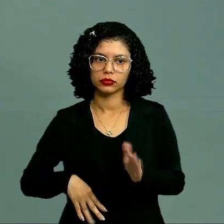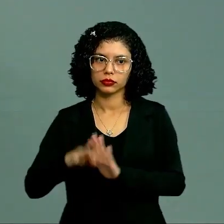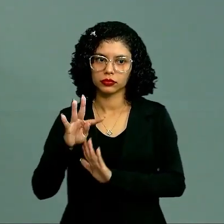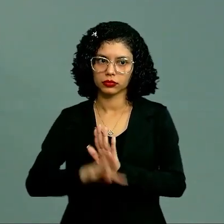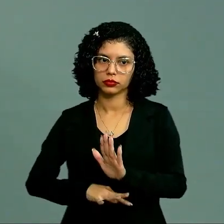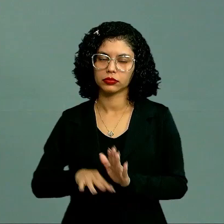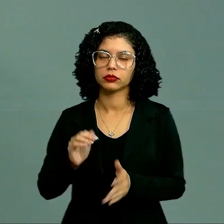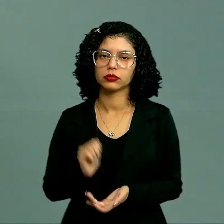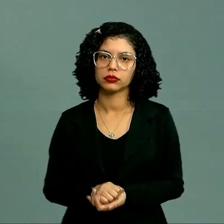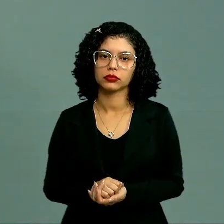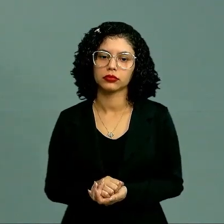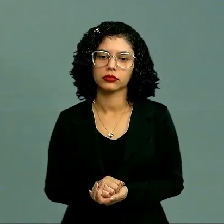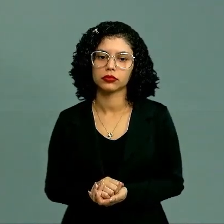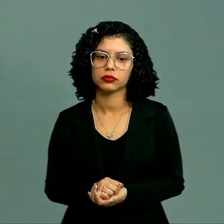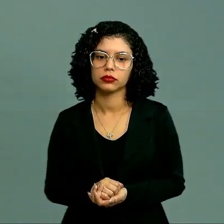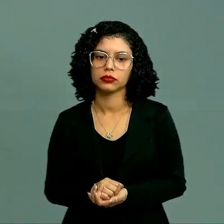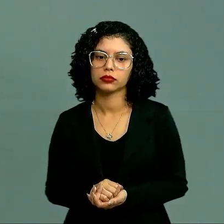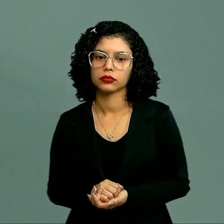texto, porque ela é